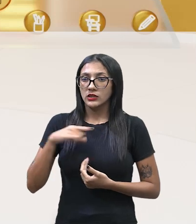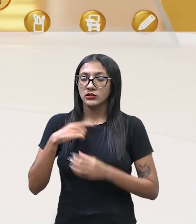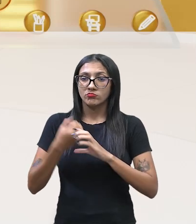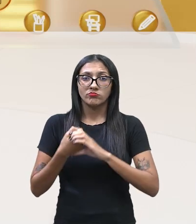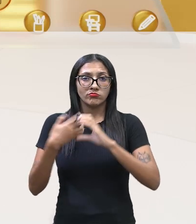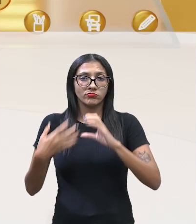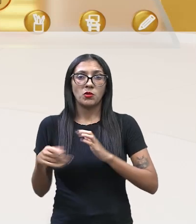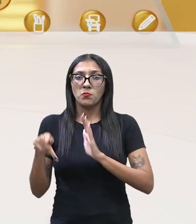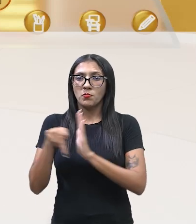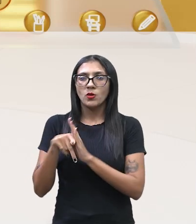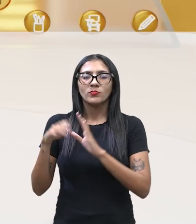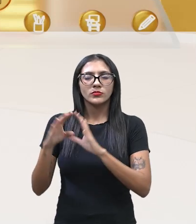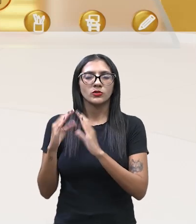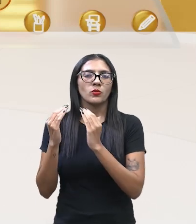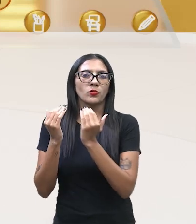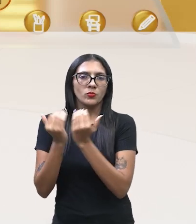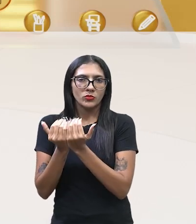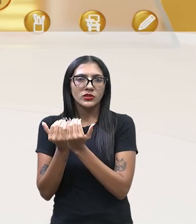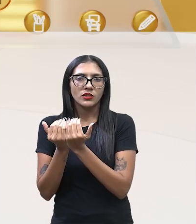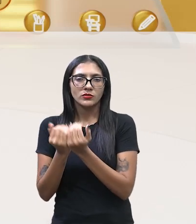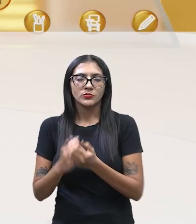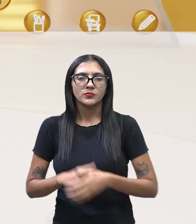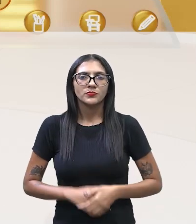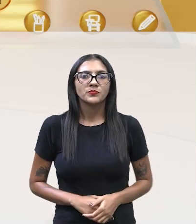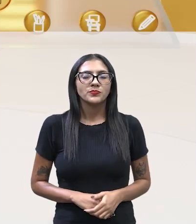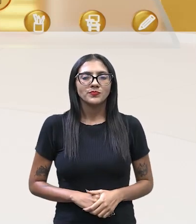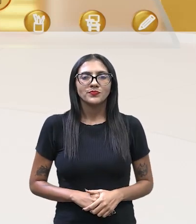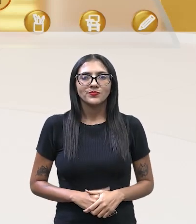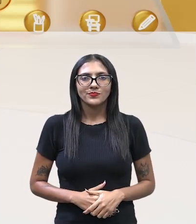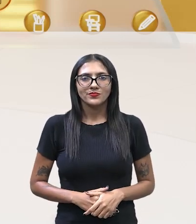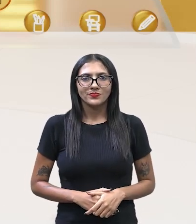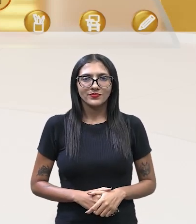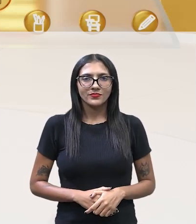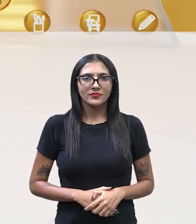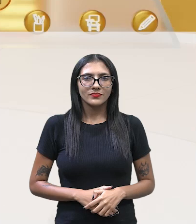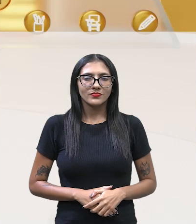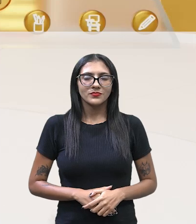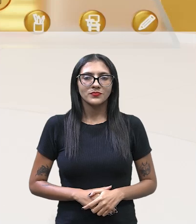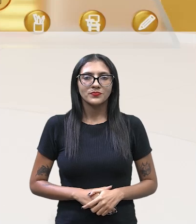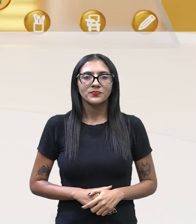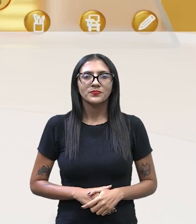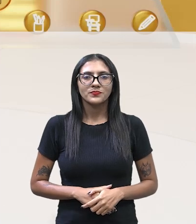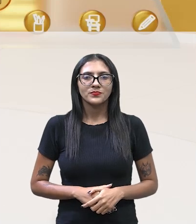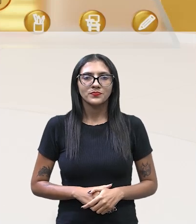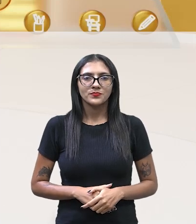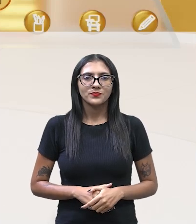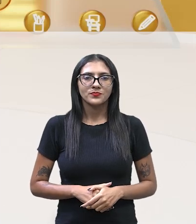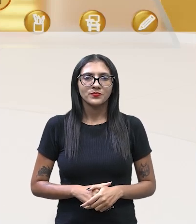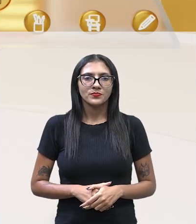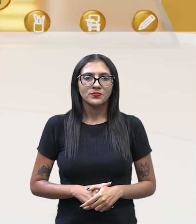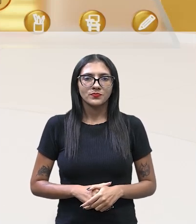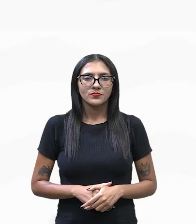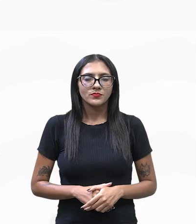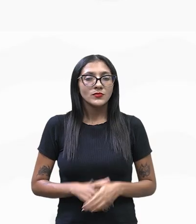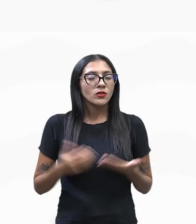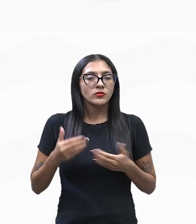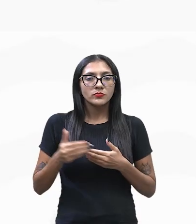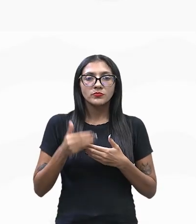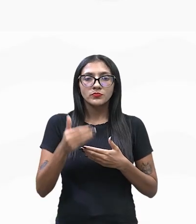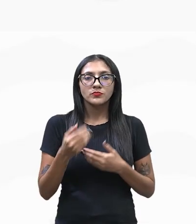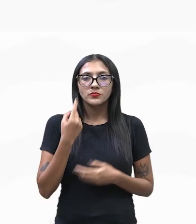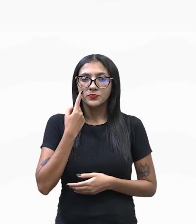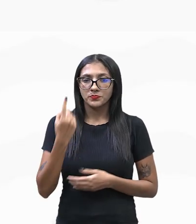da comunidade, né? Do comunitário. Tá certo? Muito bem, então vamos continuar. Vejam só.